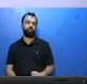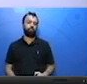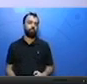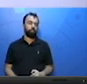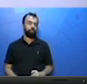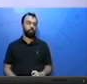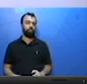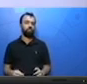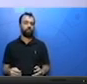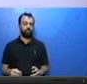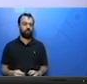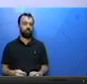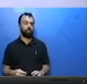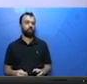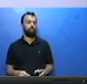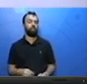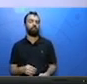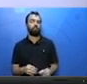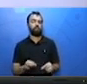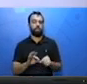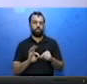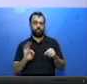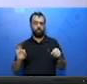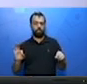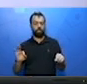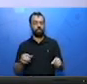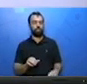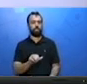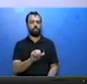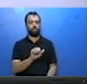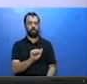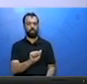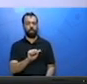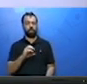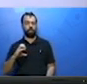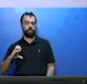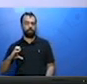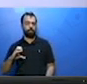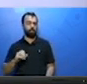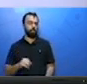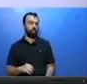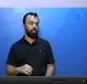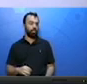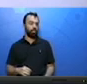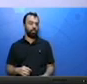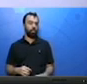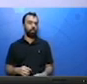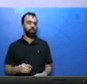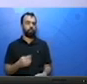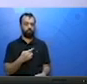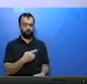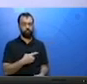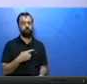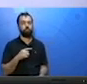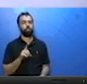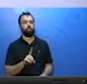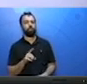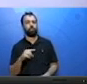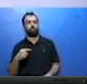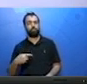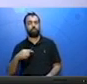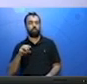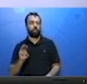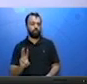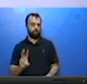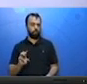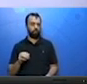Agora a última. Distância entre o A e o C. O x do A, menos 1. X do C, 3.